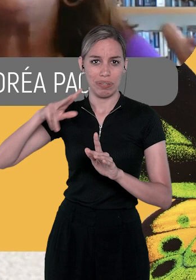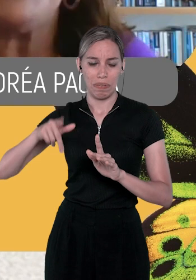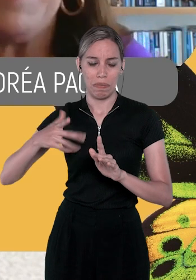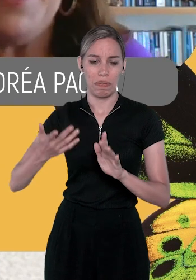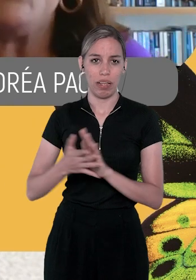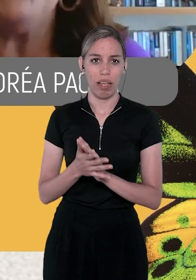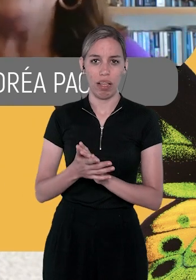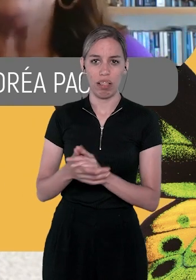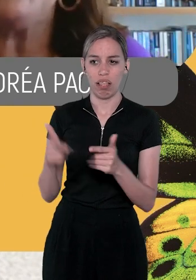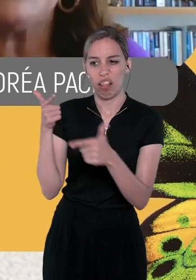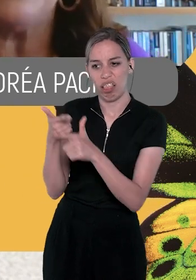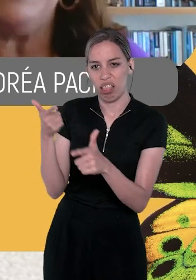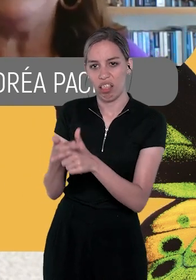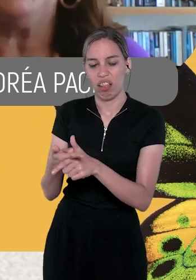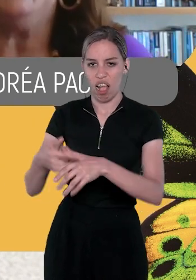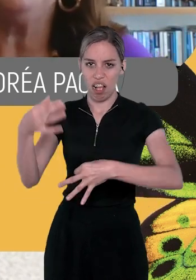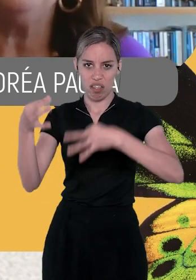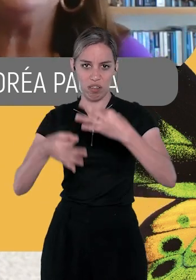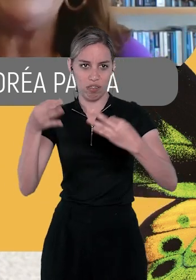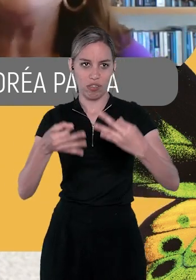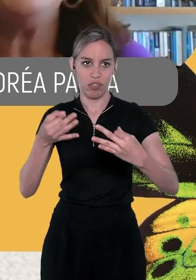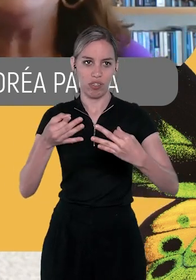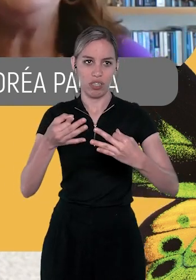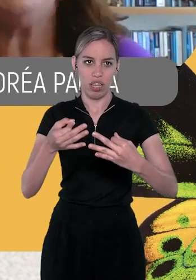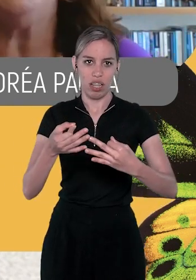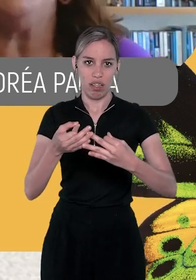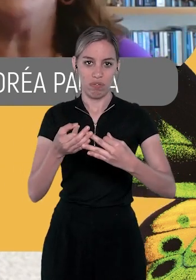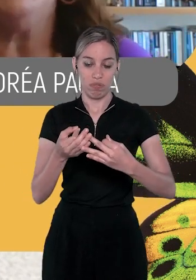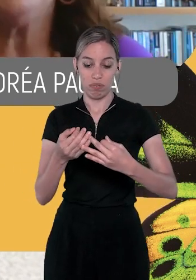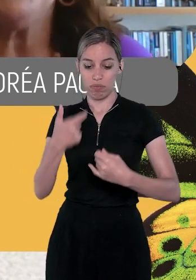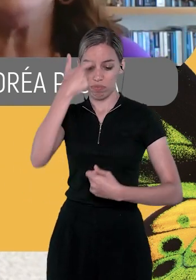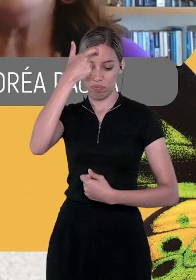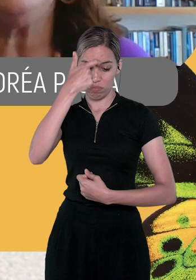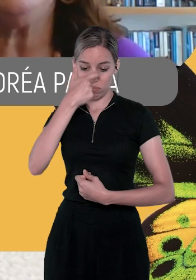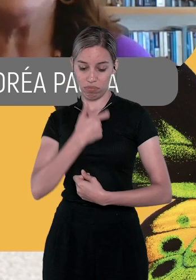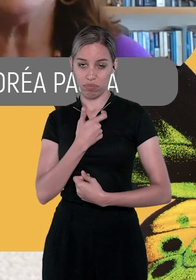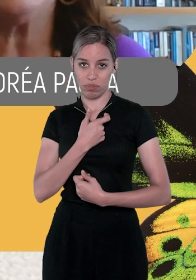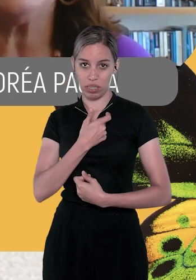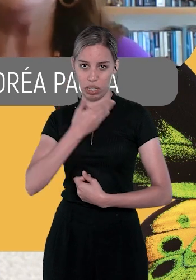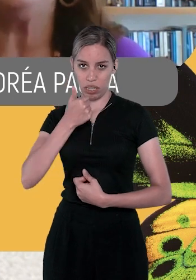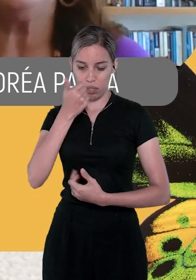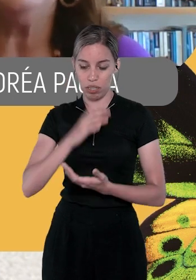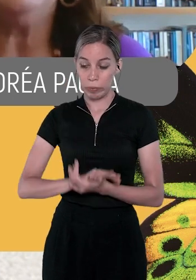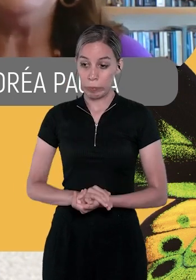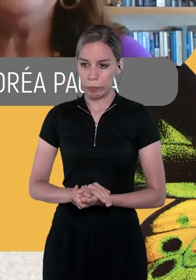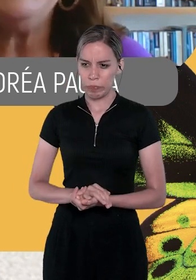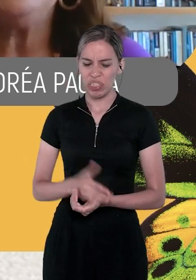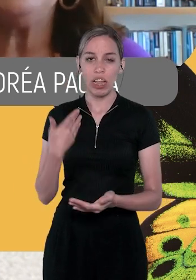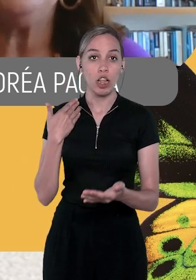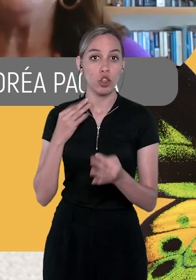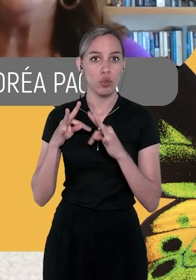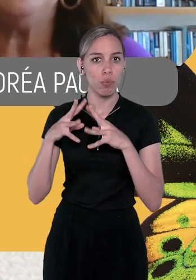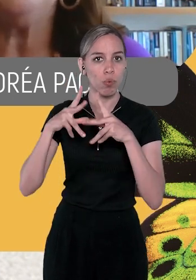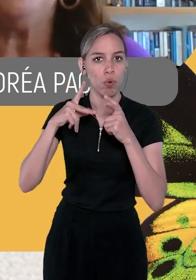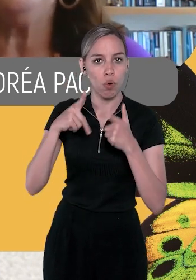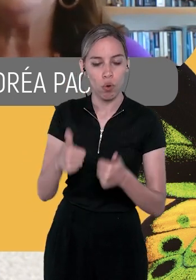o linchamento, o justiçamento, o narcisismo, todas as questões